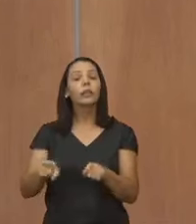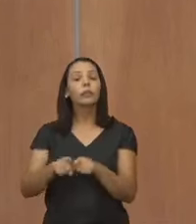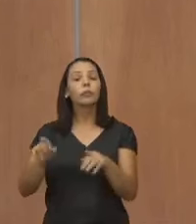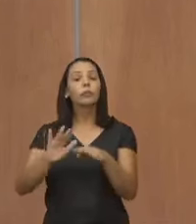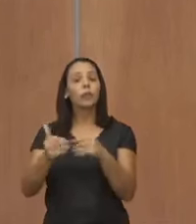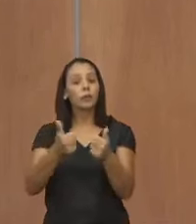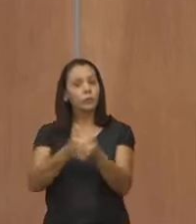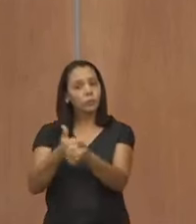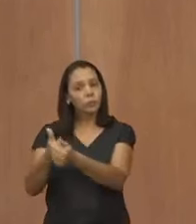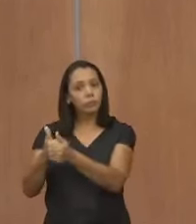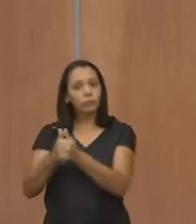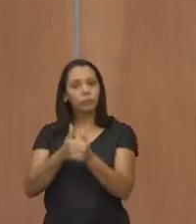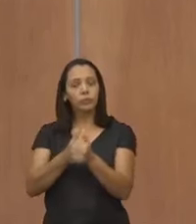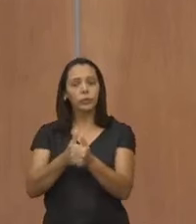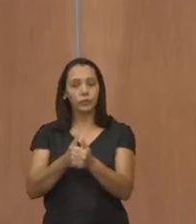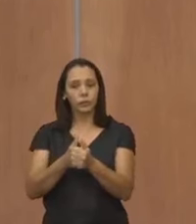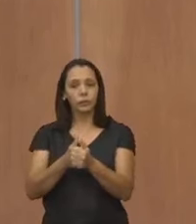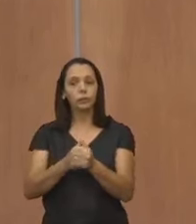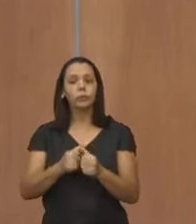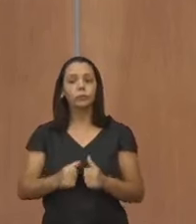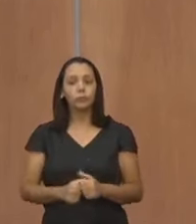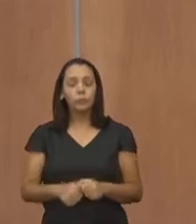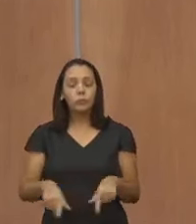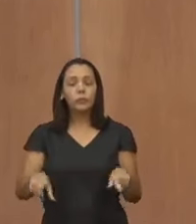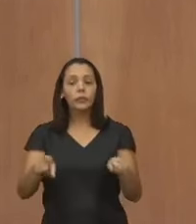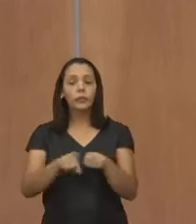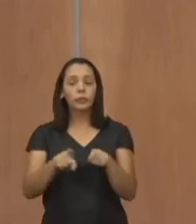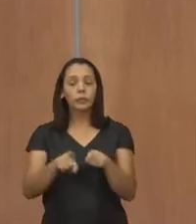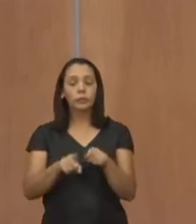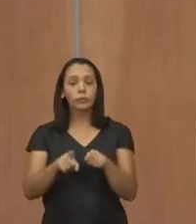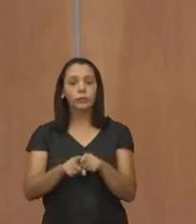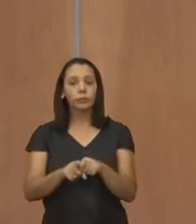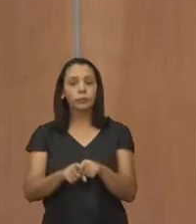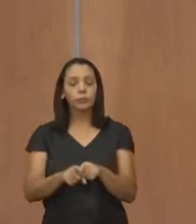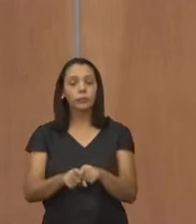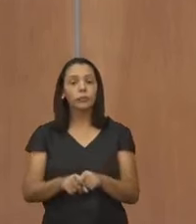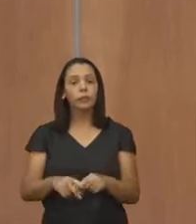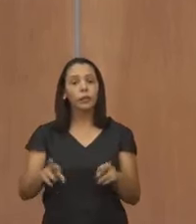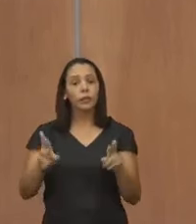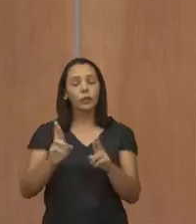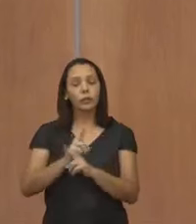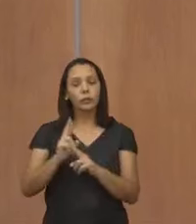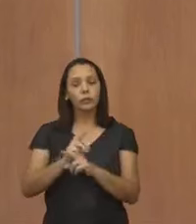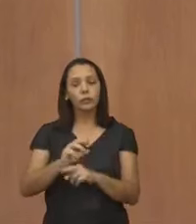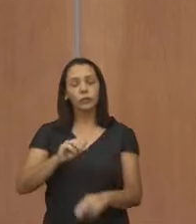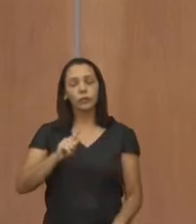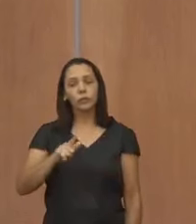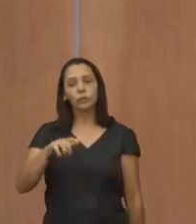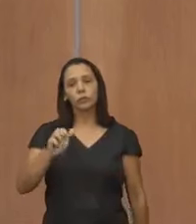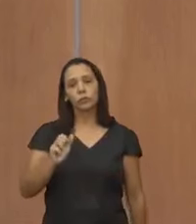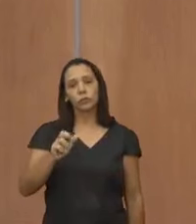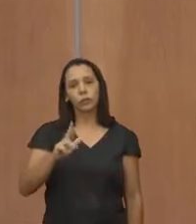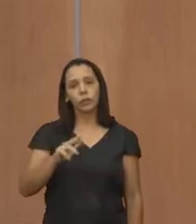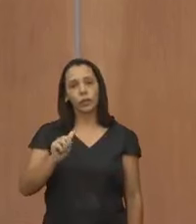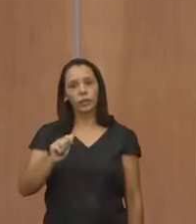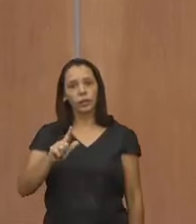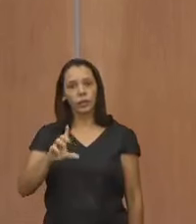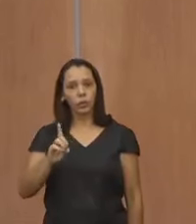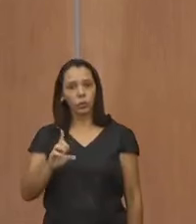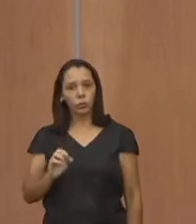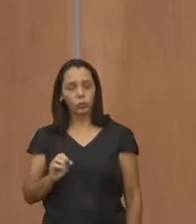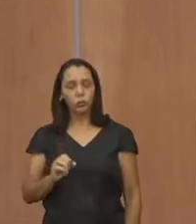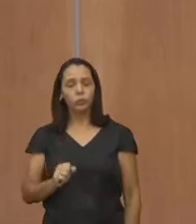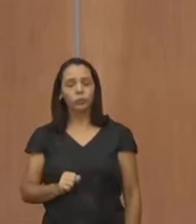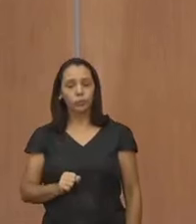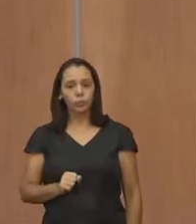e algumas partes do Pedra Mar do Imperial. E também dizer da rodovia Geraldo Scavone, que é um projeto que vai beneficiar também, né,